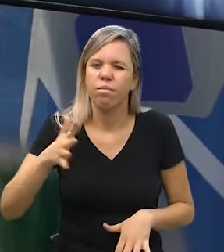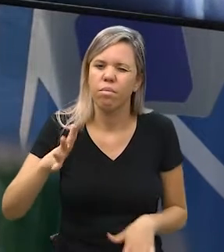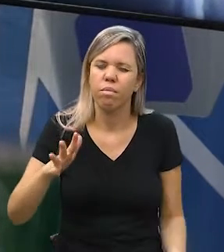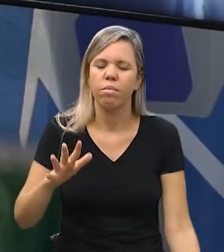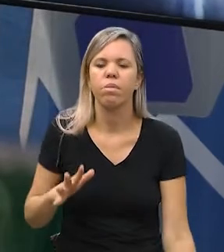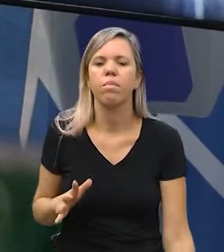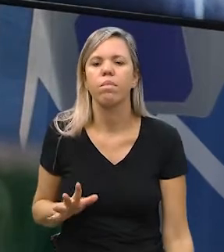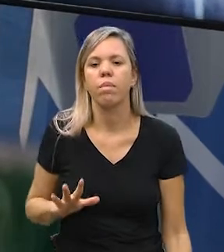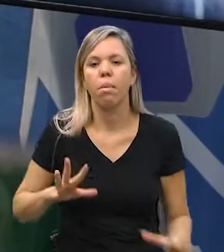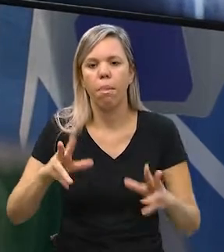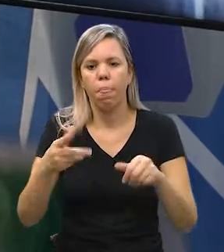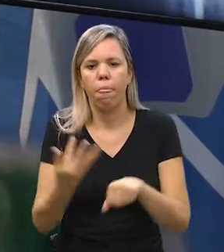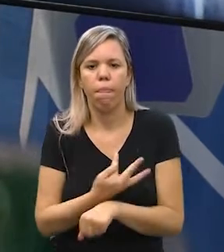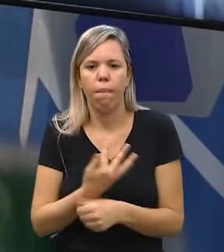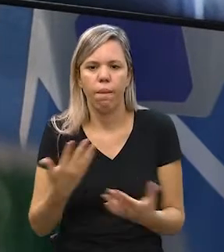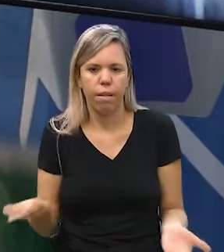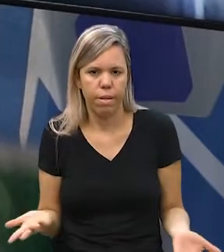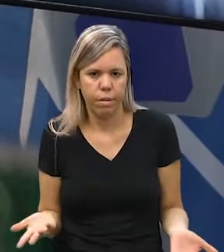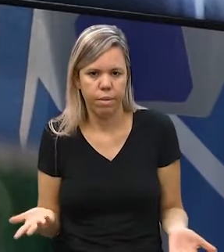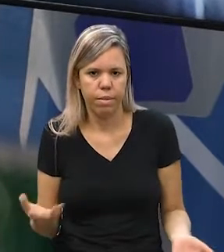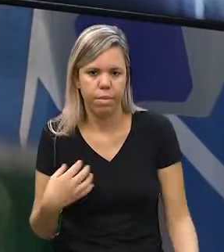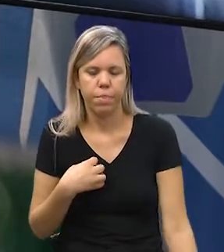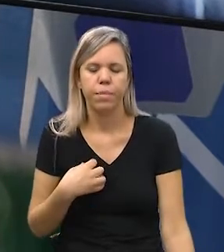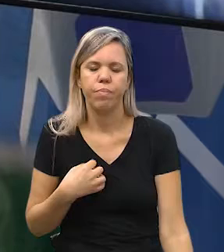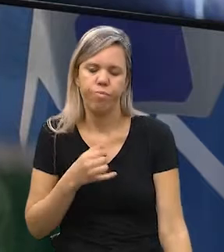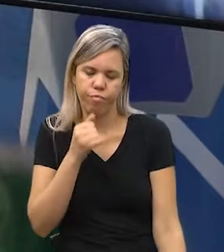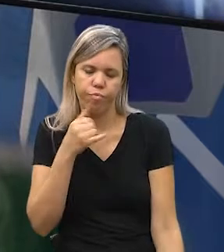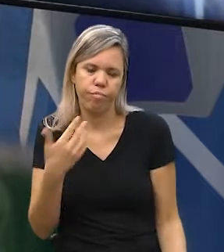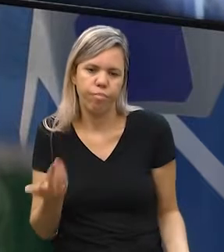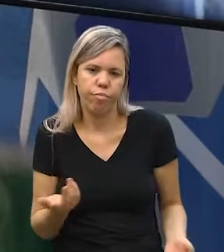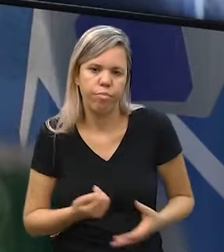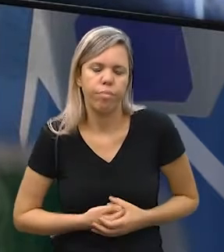o que todo mundo acabou passando, de uma maneira ou de outra.